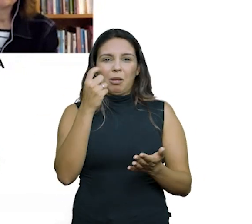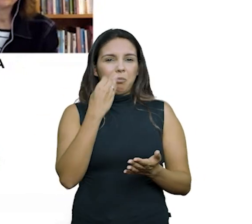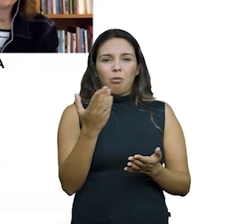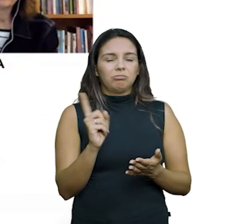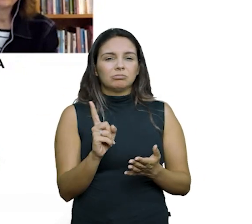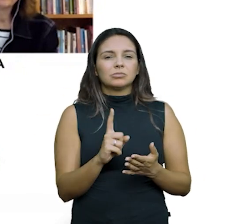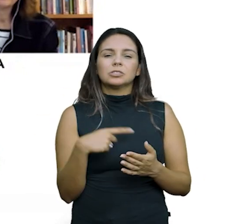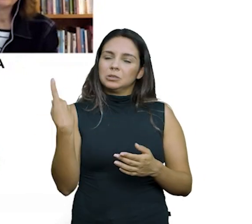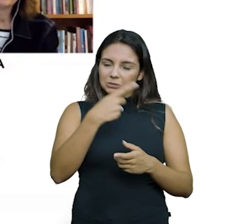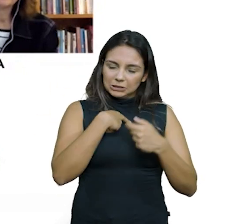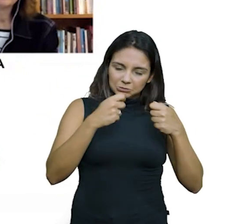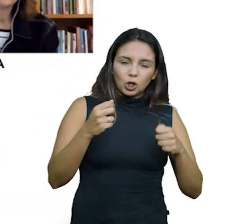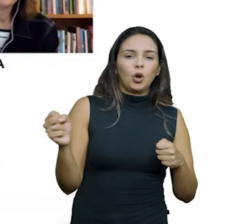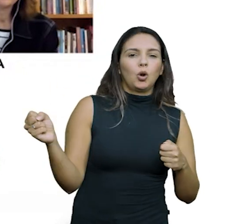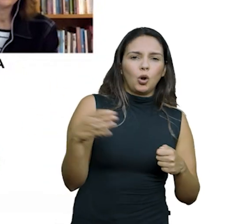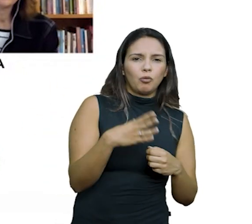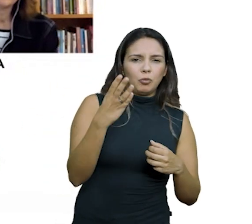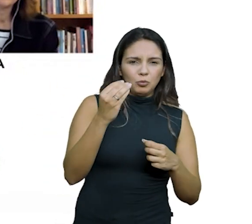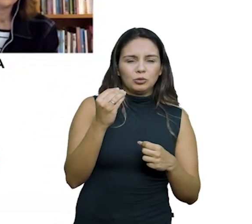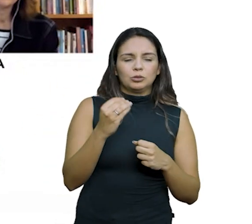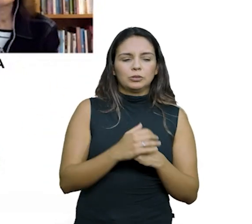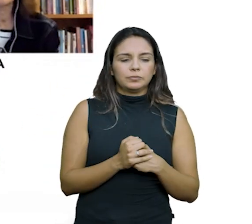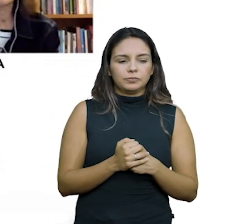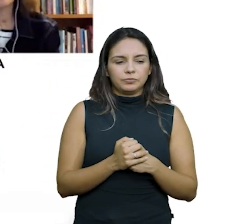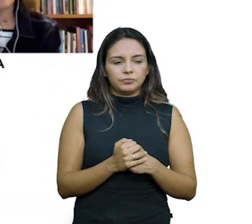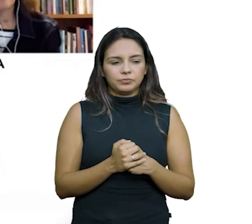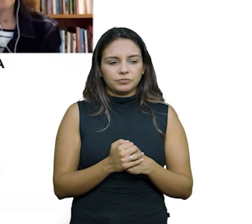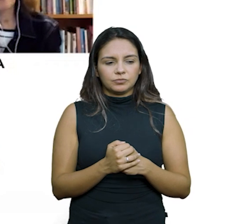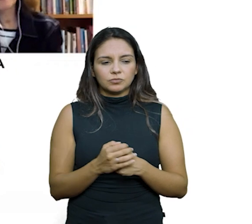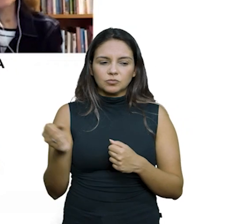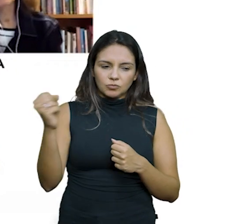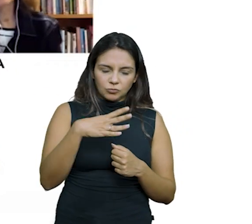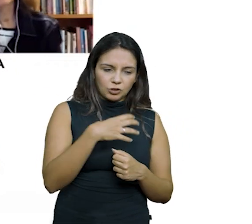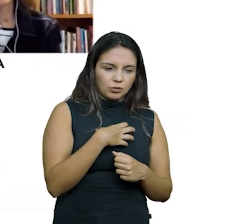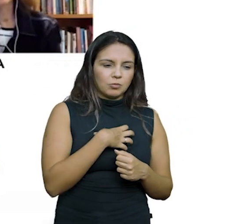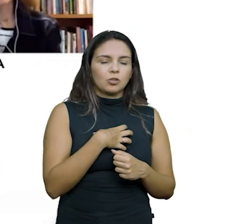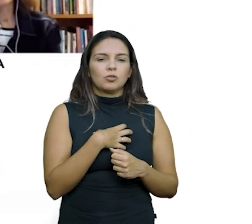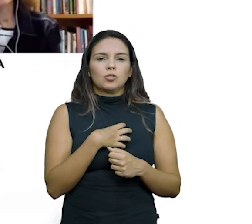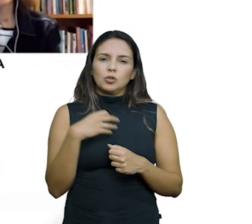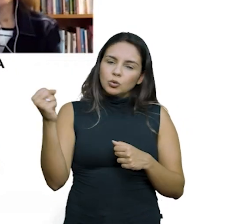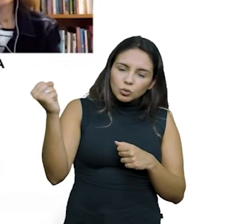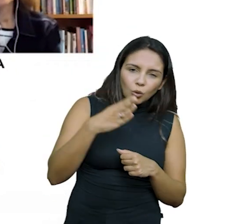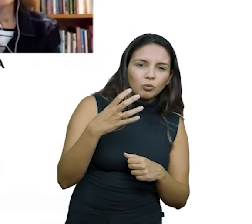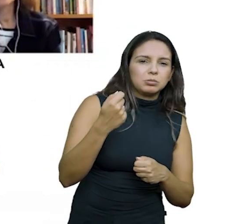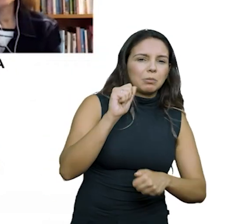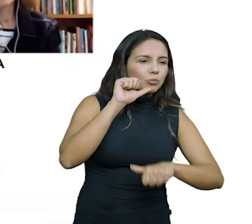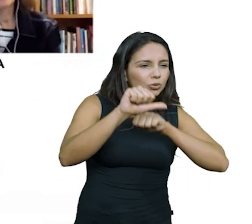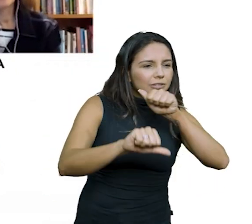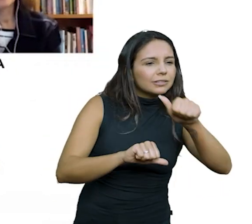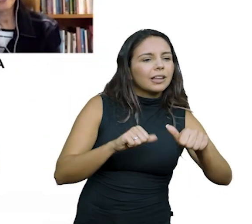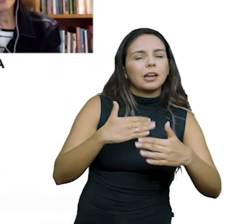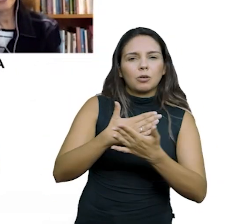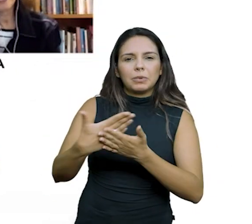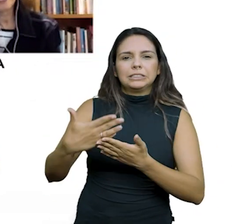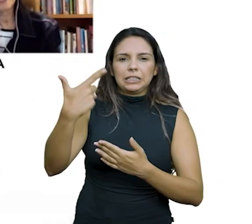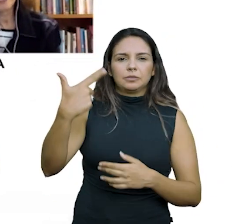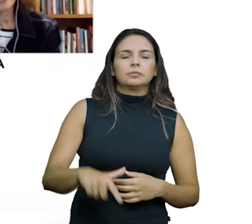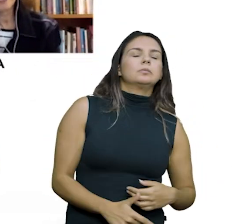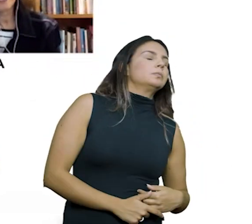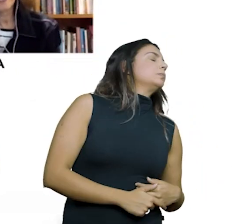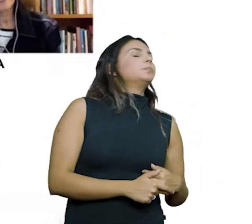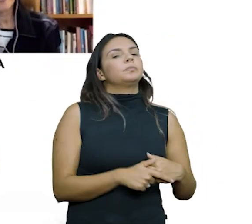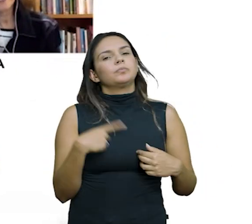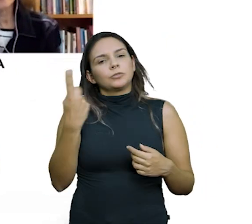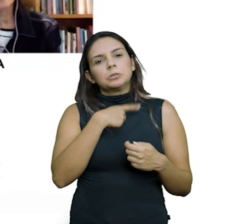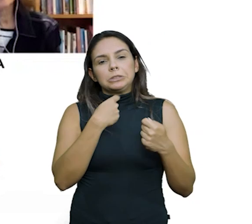Nós precisamos mesmo de uma novidade muito grande, uma nova situação, um paradigma novo para recomeçar. E